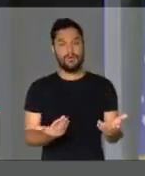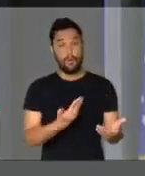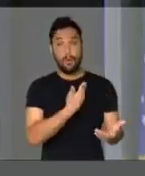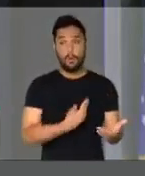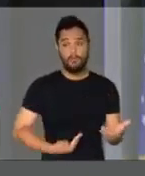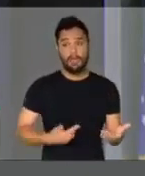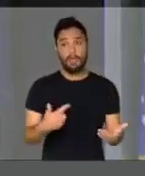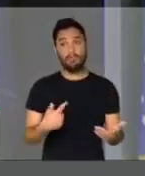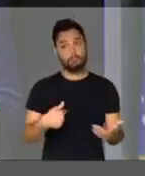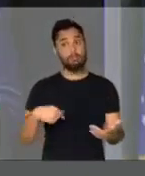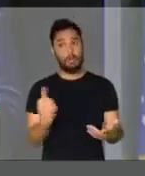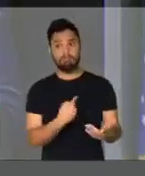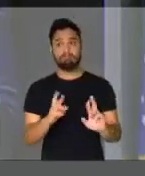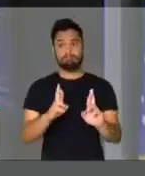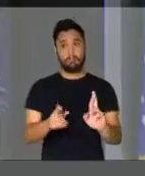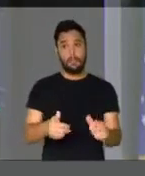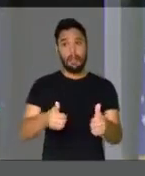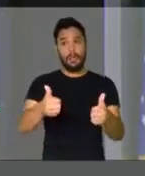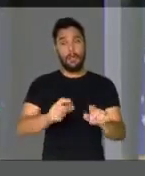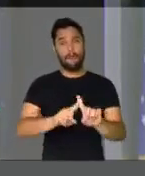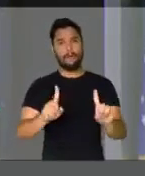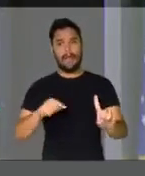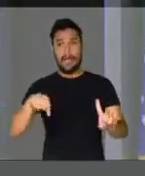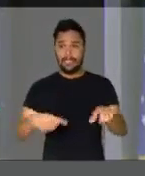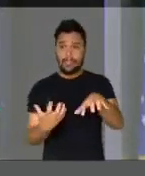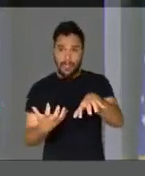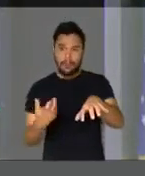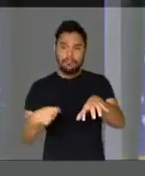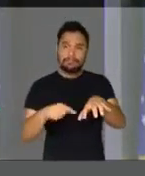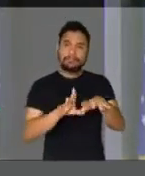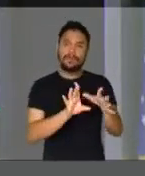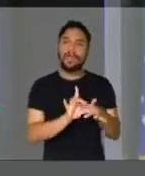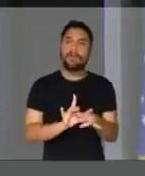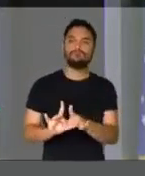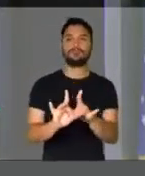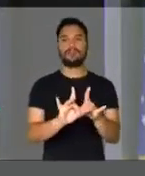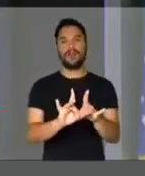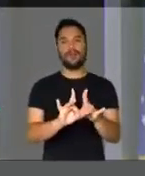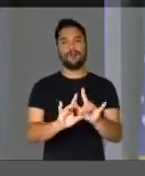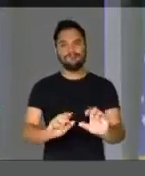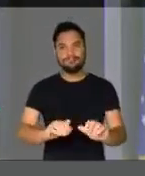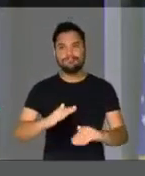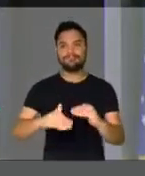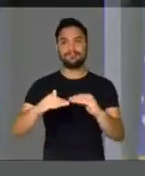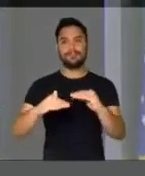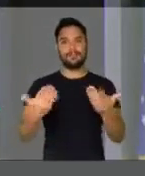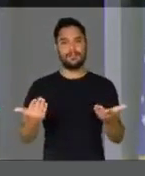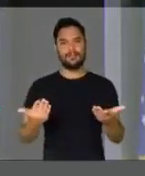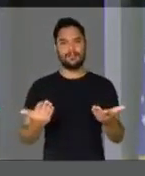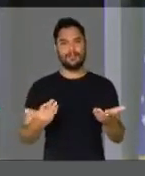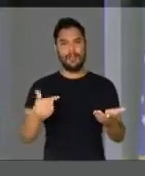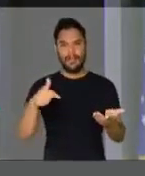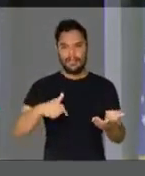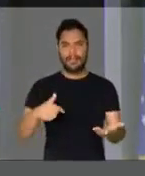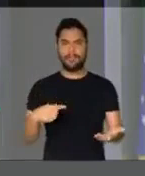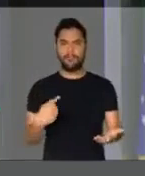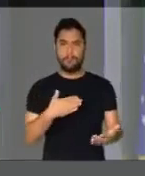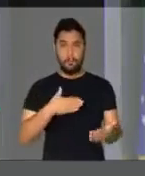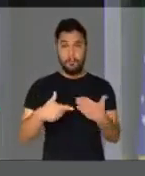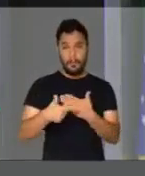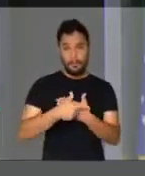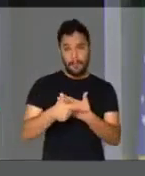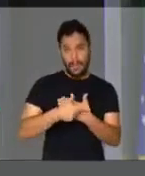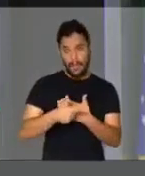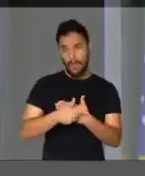adversário melhor, mas construir estradas e edificar. Nosso ofício não é simplesmente e